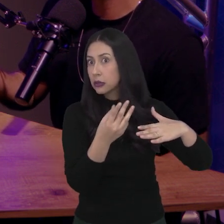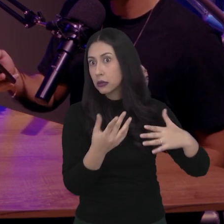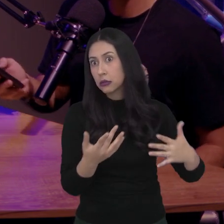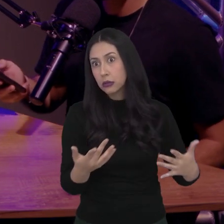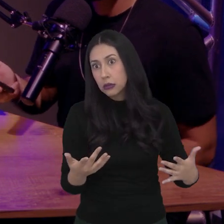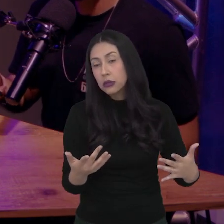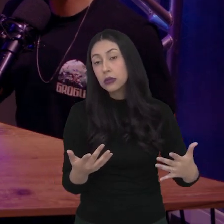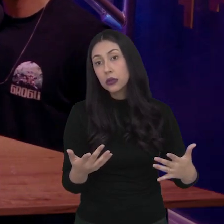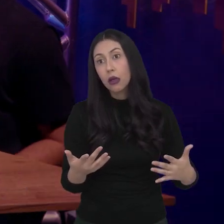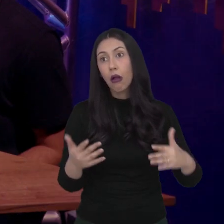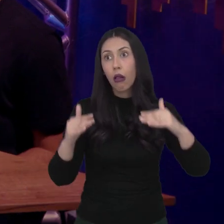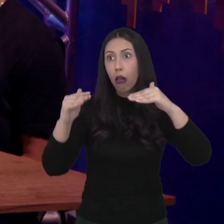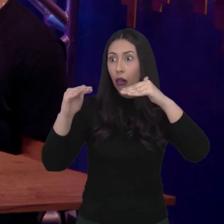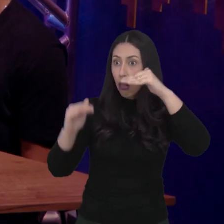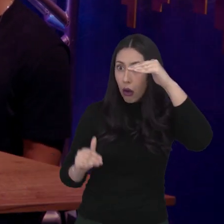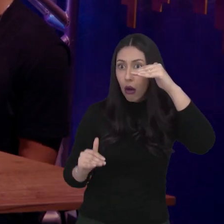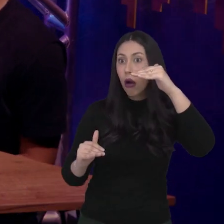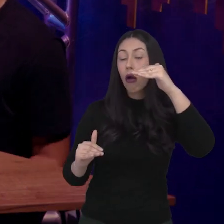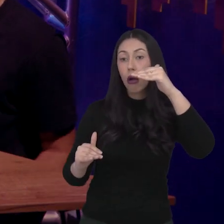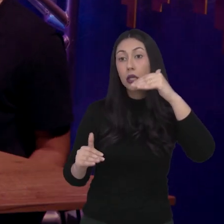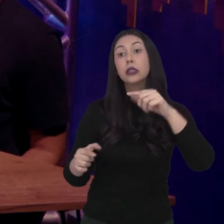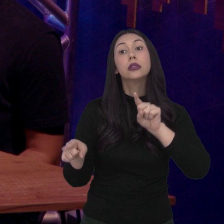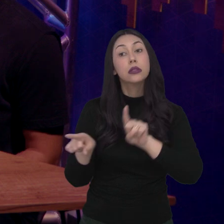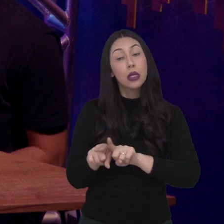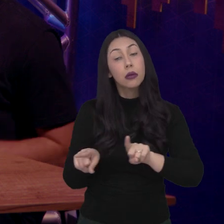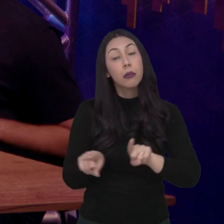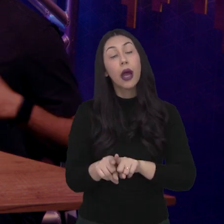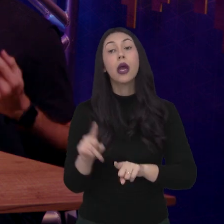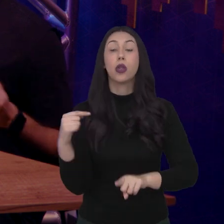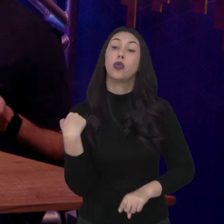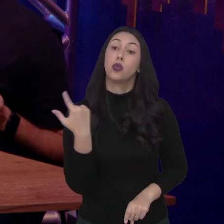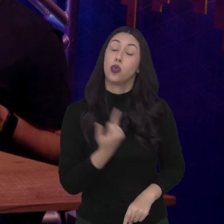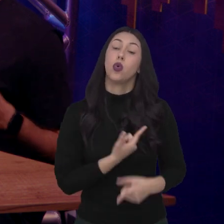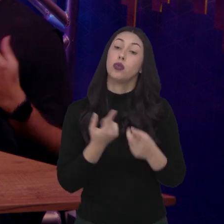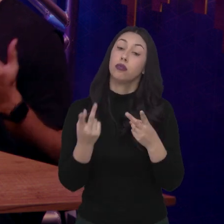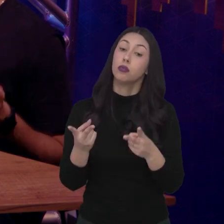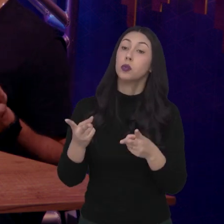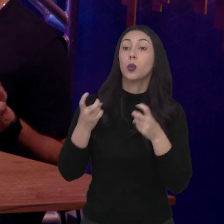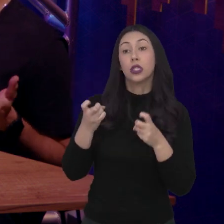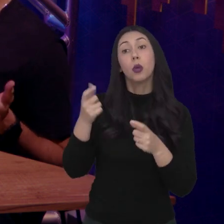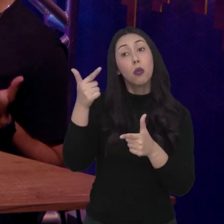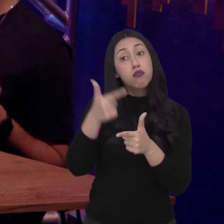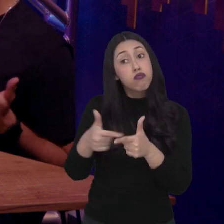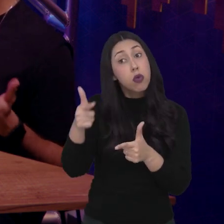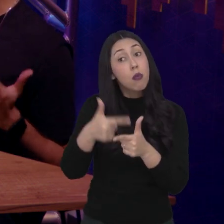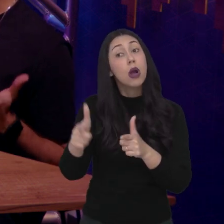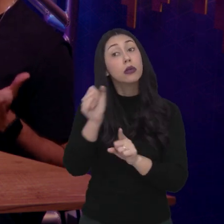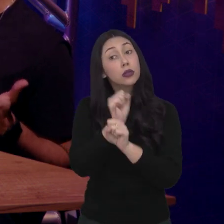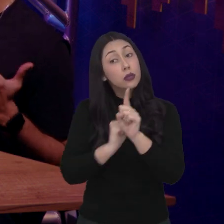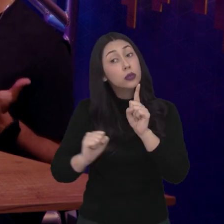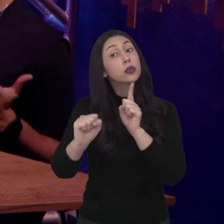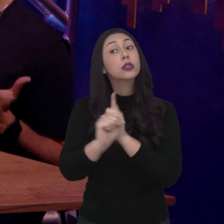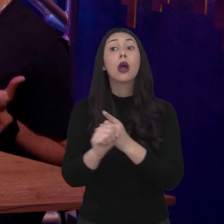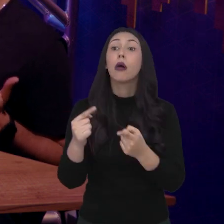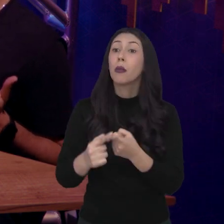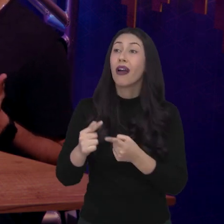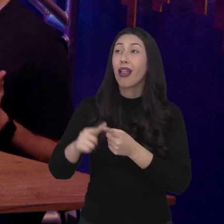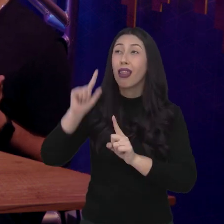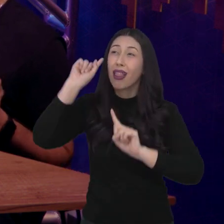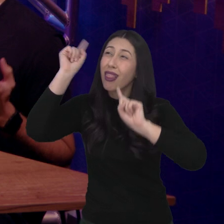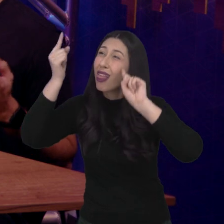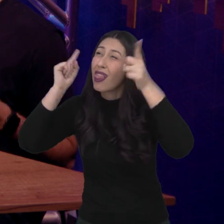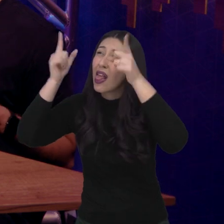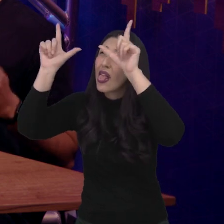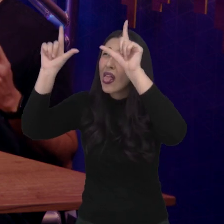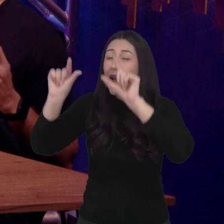E tem uma discrepância muito grande, e aí a gente vê que é um problema social também, a falta de